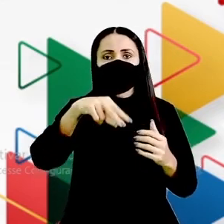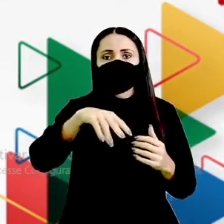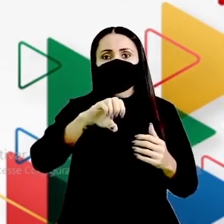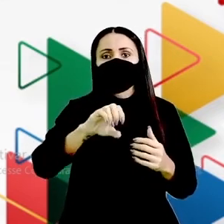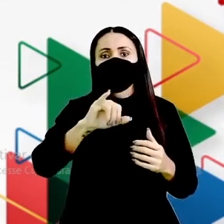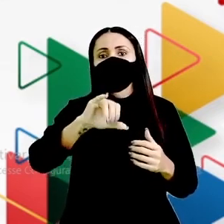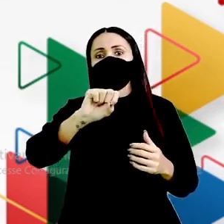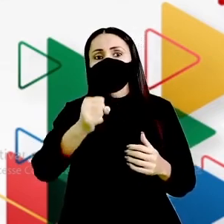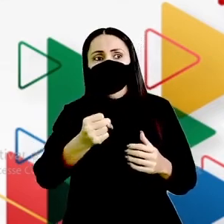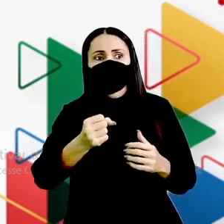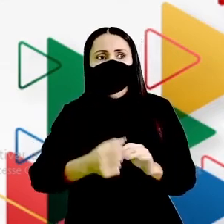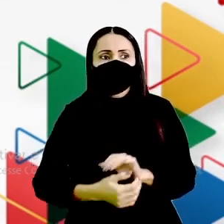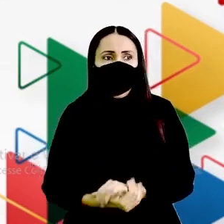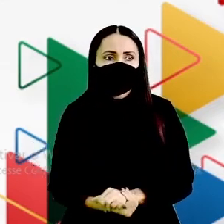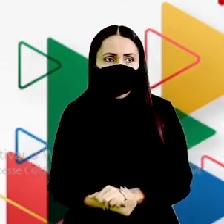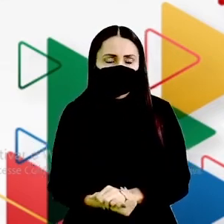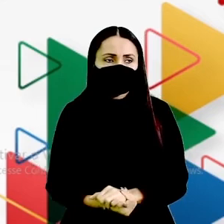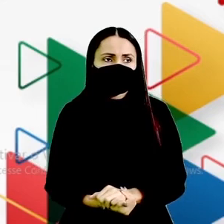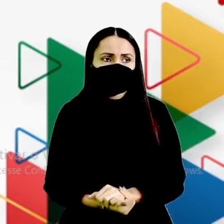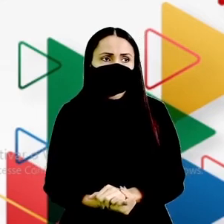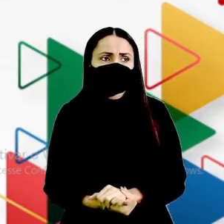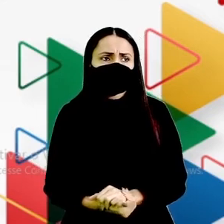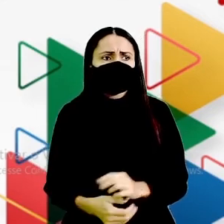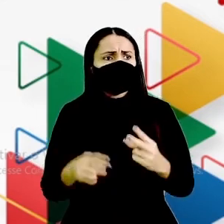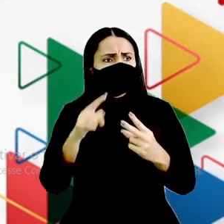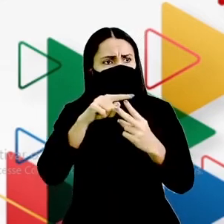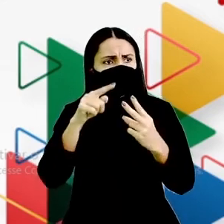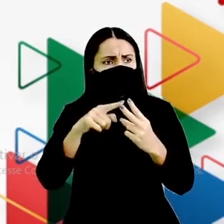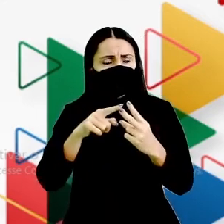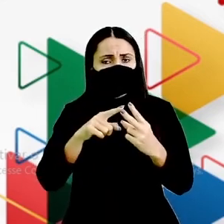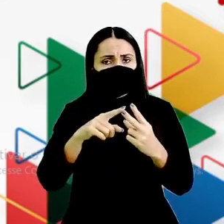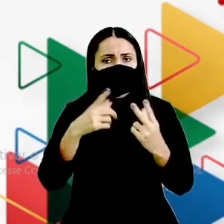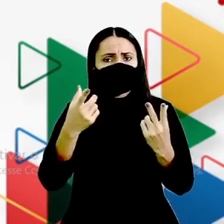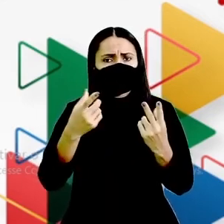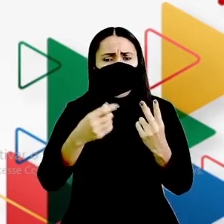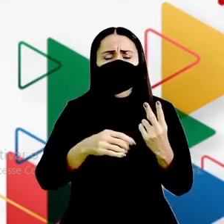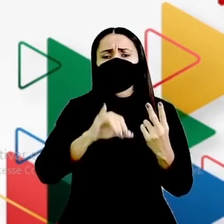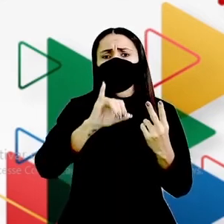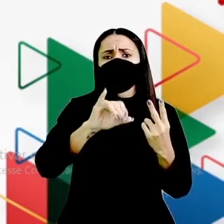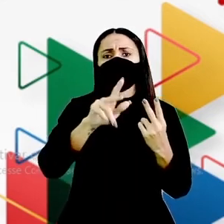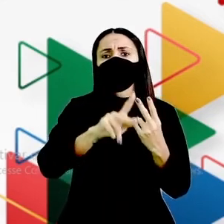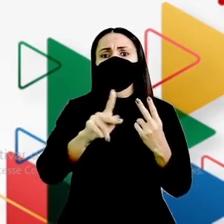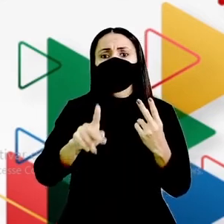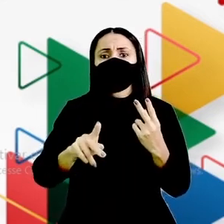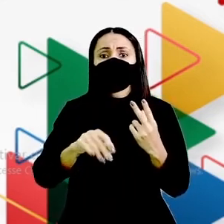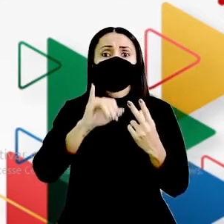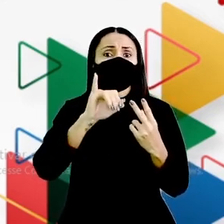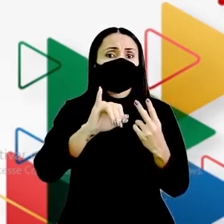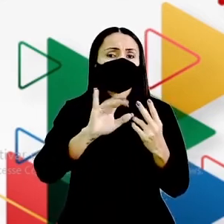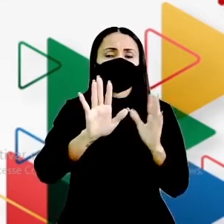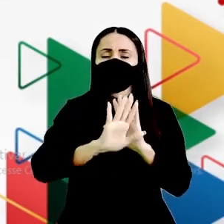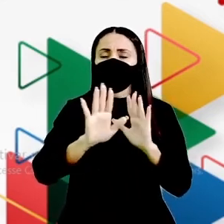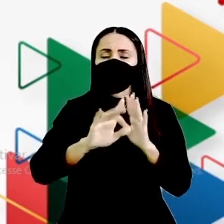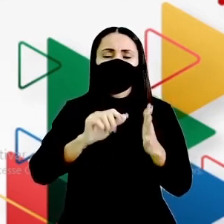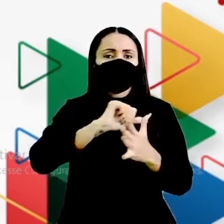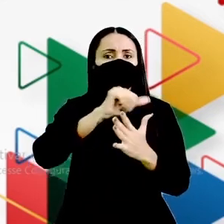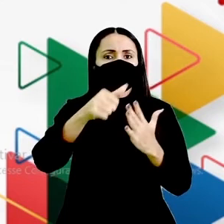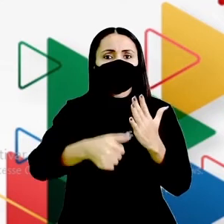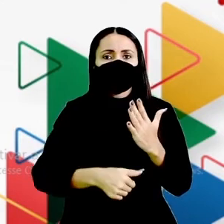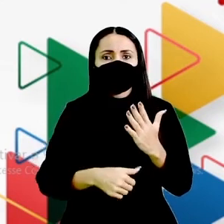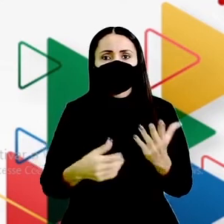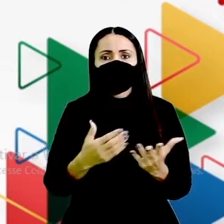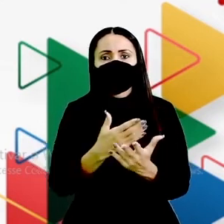desatento. Anéis só tem duas vogais? E o I, professor? O I não é vogal. O I é uma